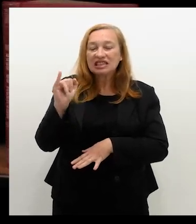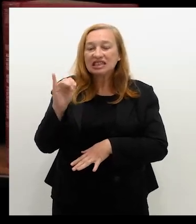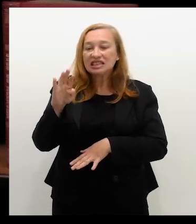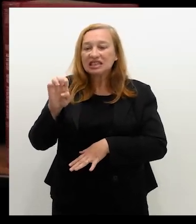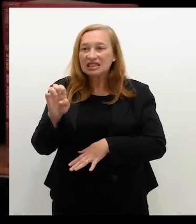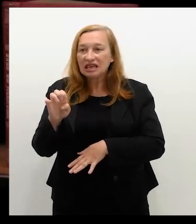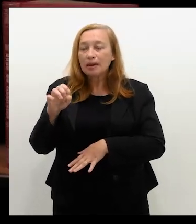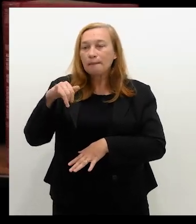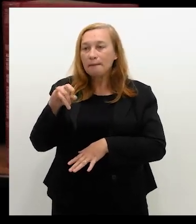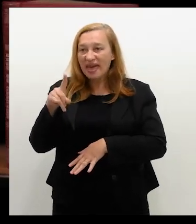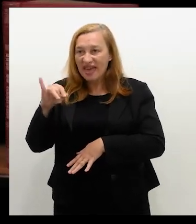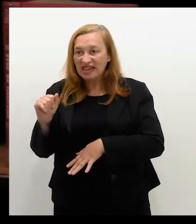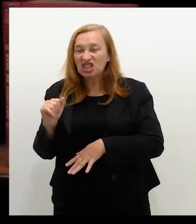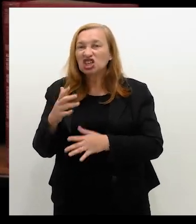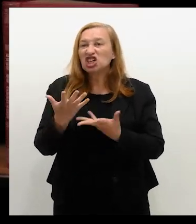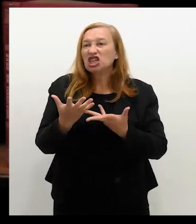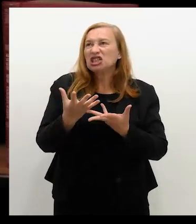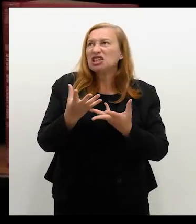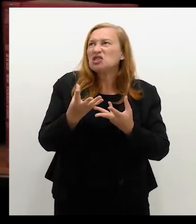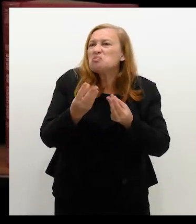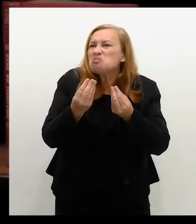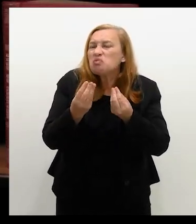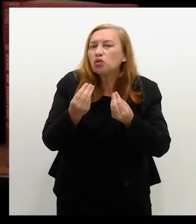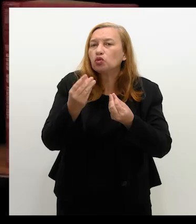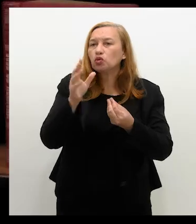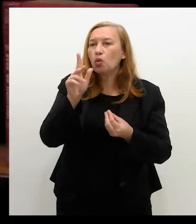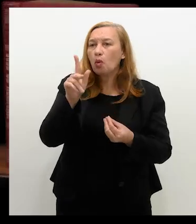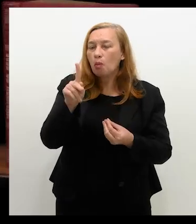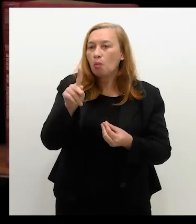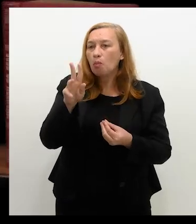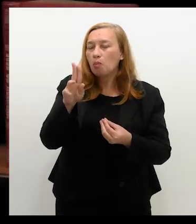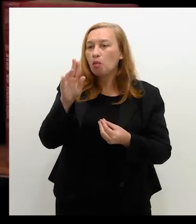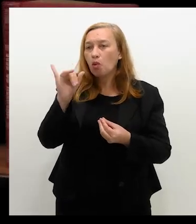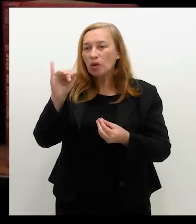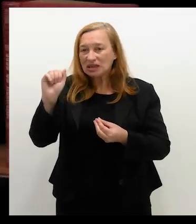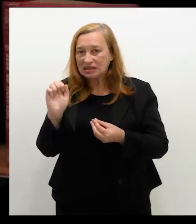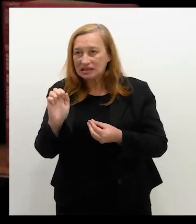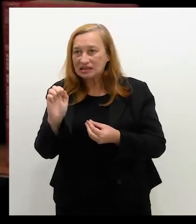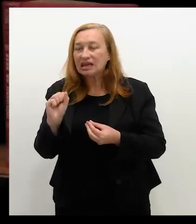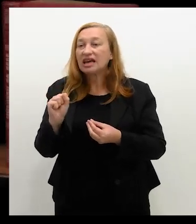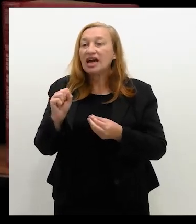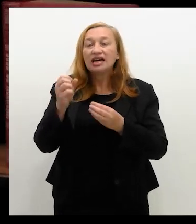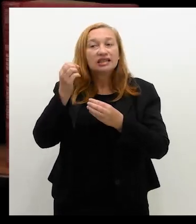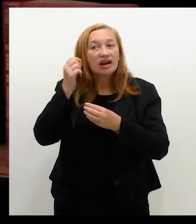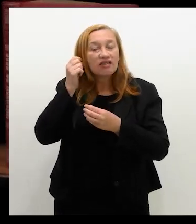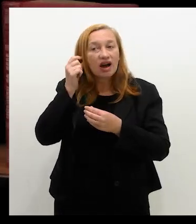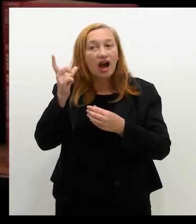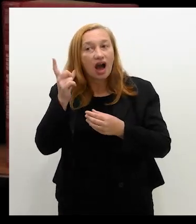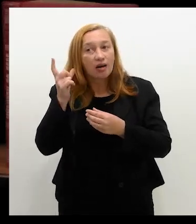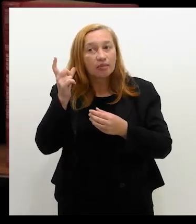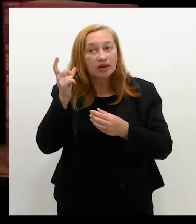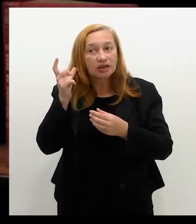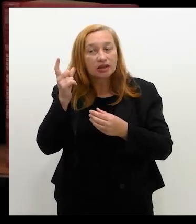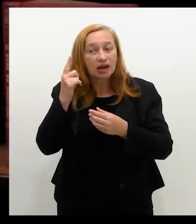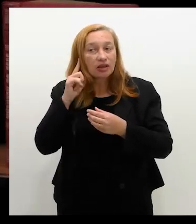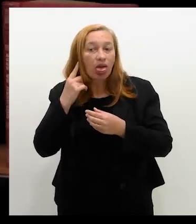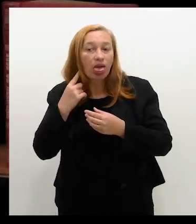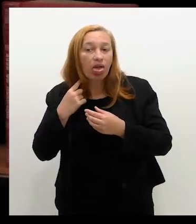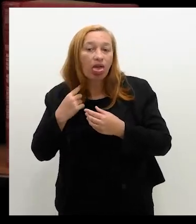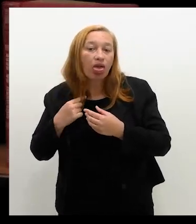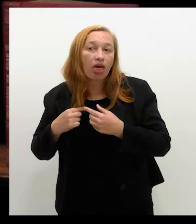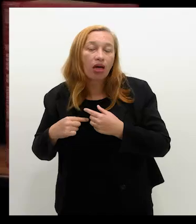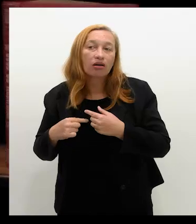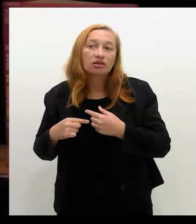de catarro, de pus, de secreção. E ele espontaneamente abre, que aquela criança fala assim, eu estava com muita dor de ouvido, o ouvido agora está